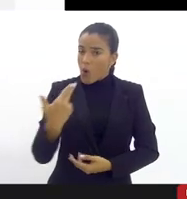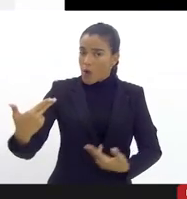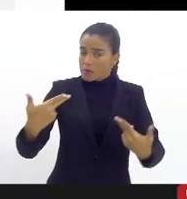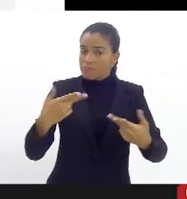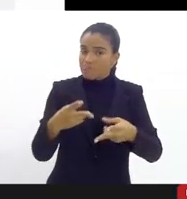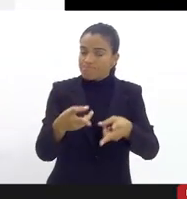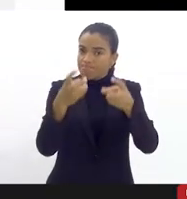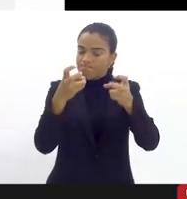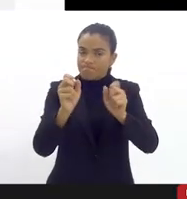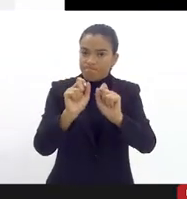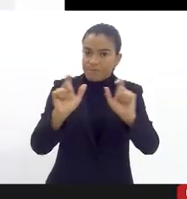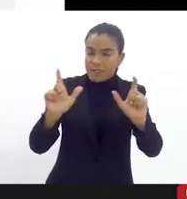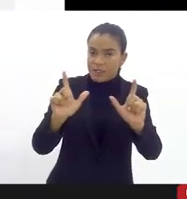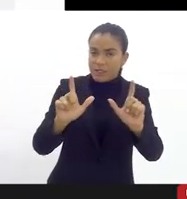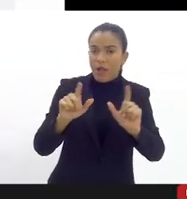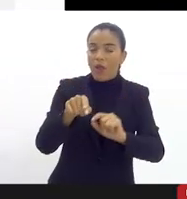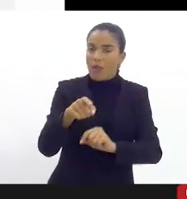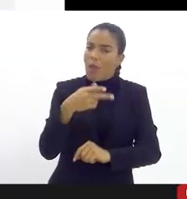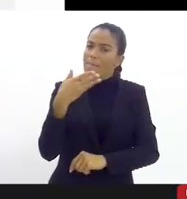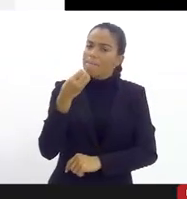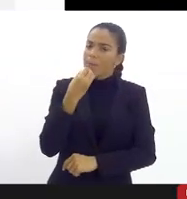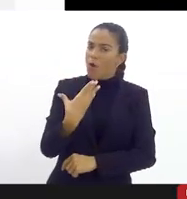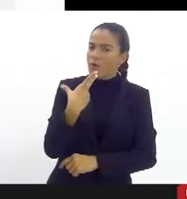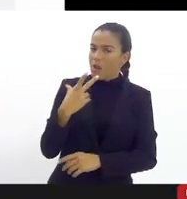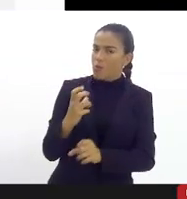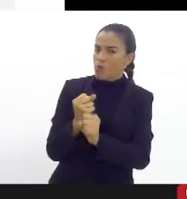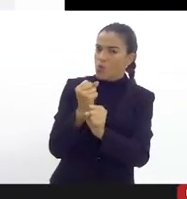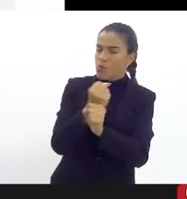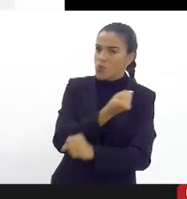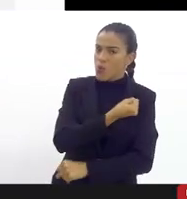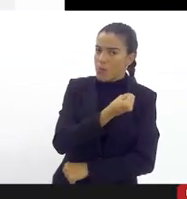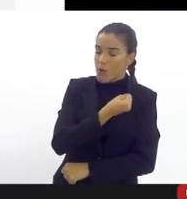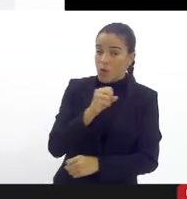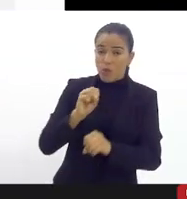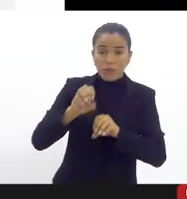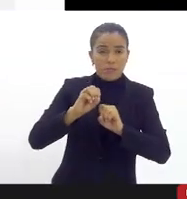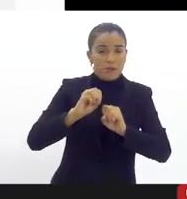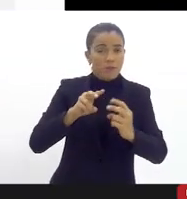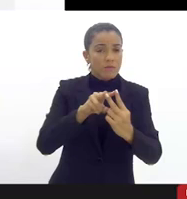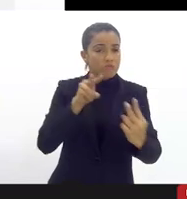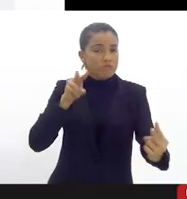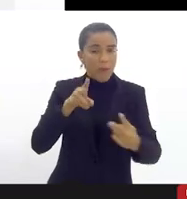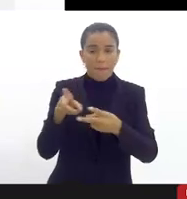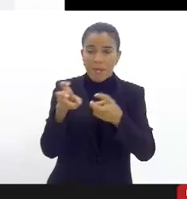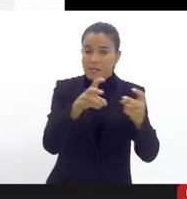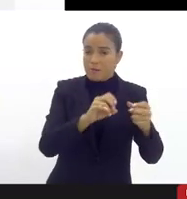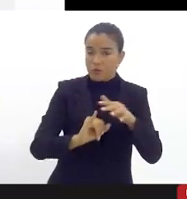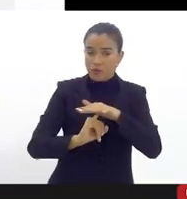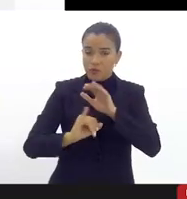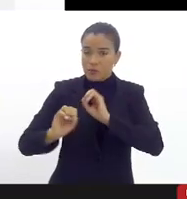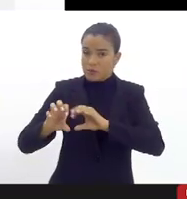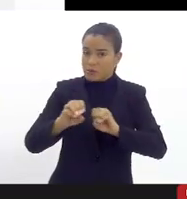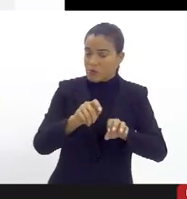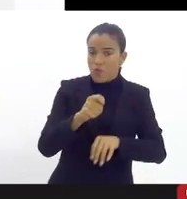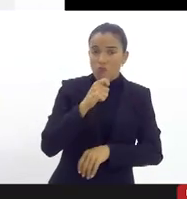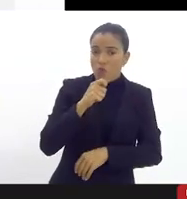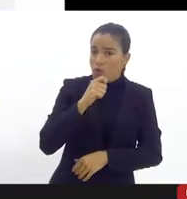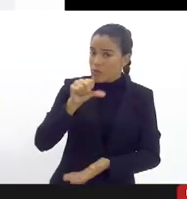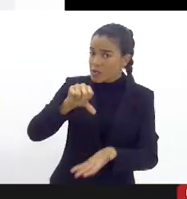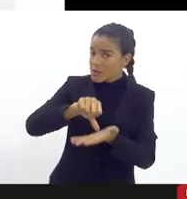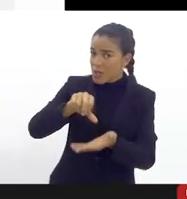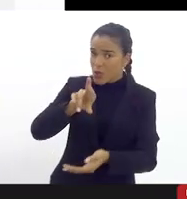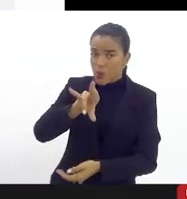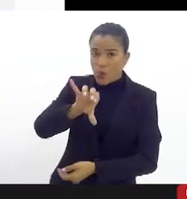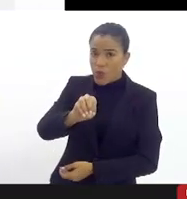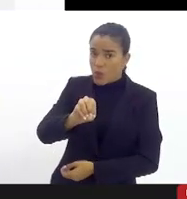também que foi dito aqui que vale a pena colocar o número no caso do ensino a distância a gente começa a perceber instituições de ensino que não tem sede no Rio de